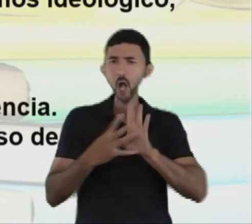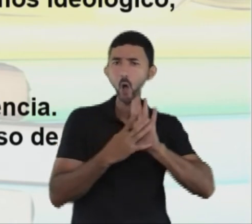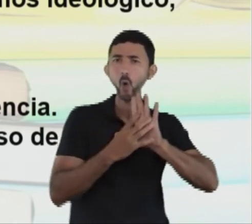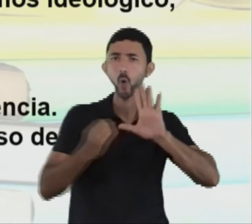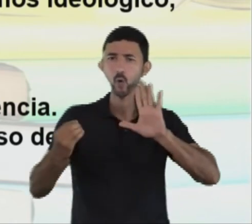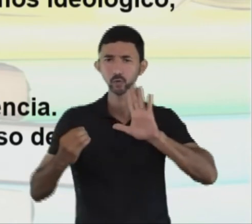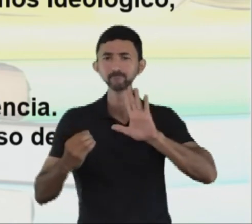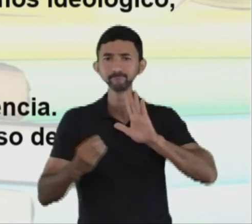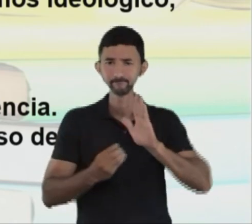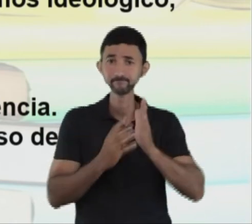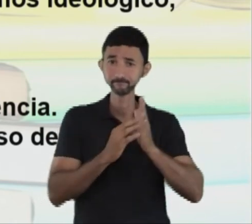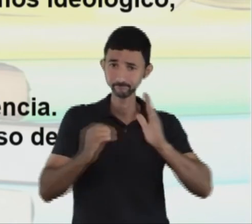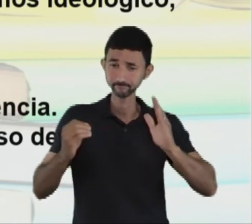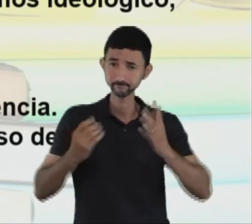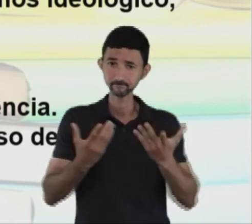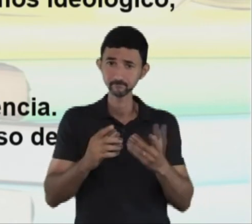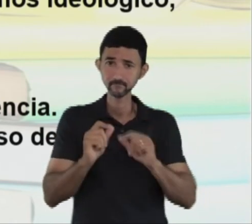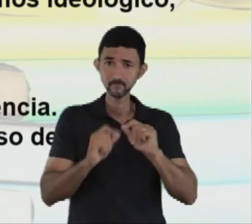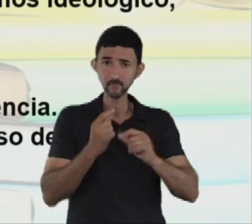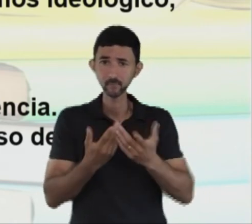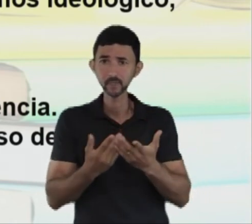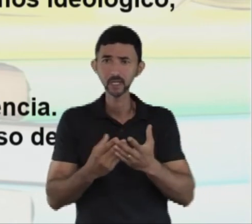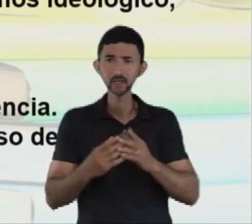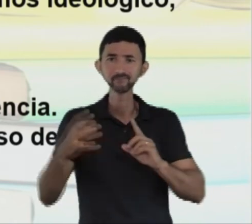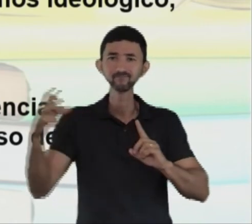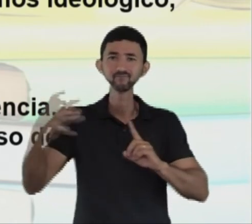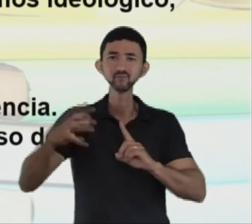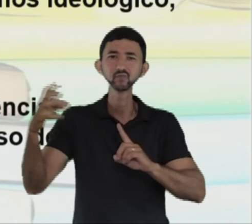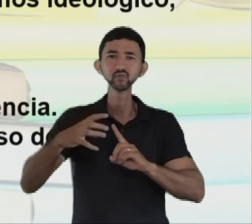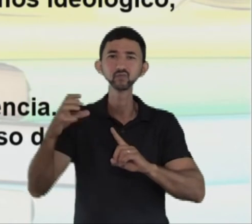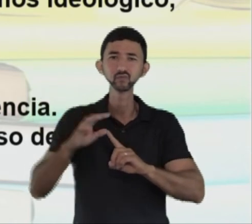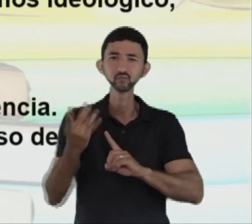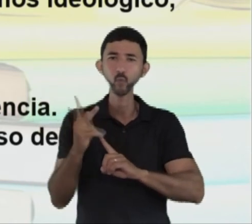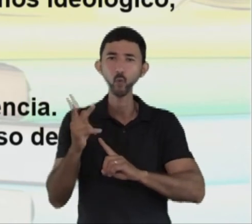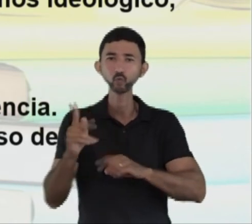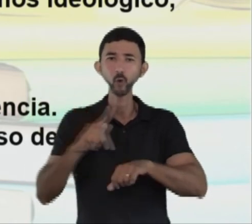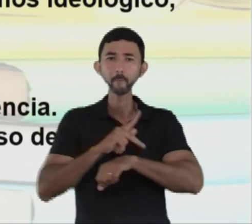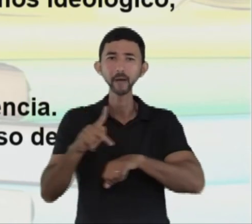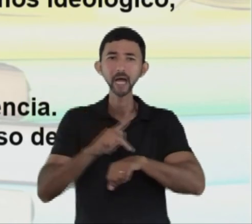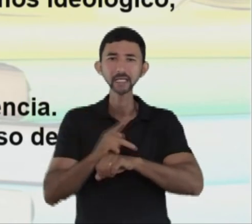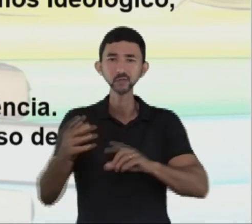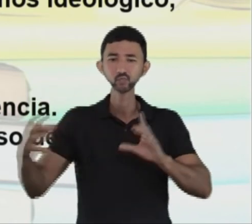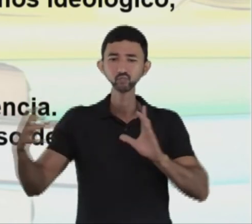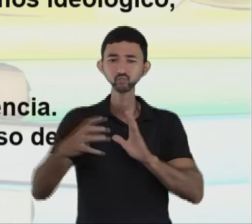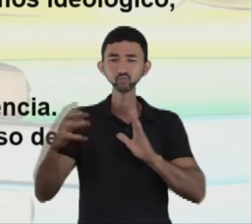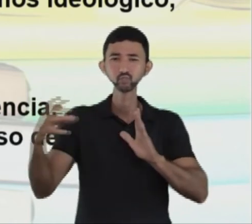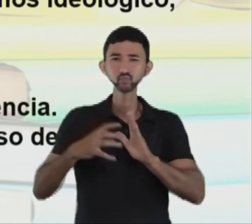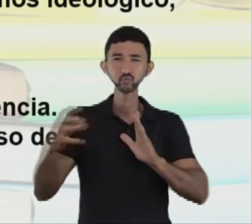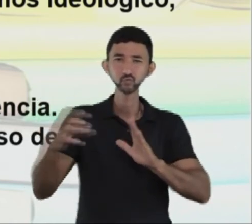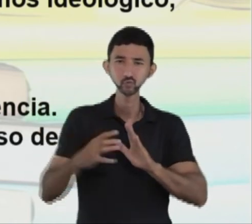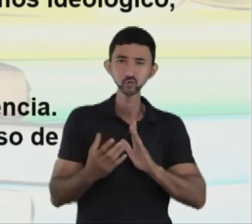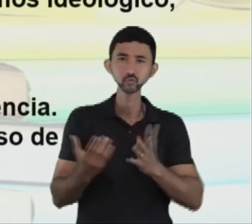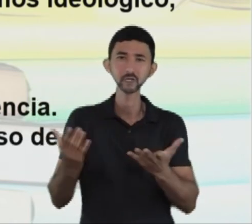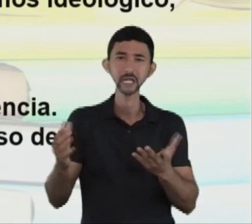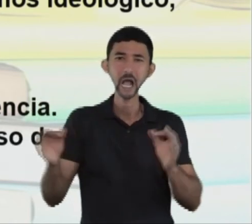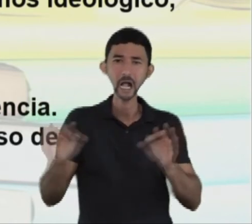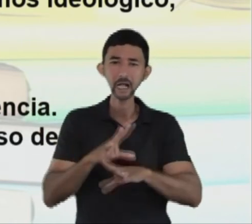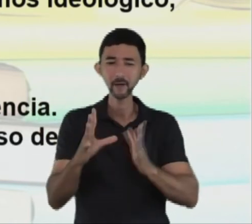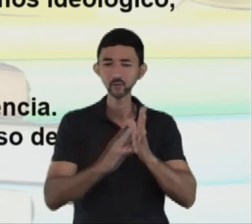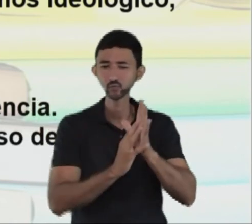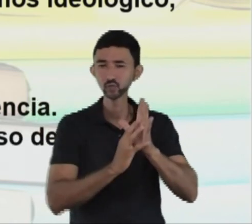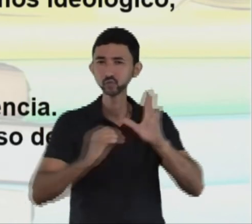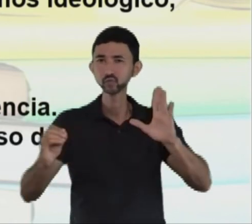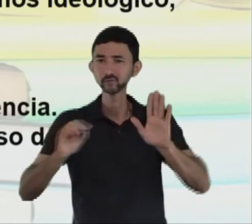colônias, né, eles sofreram a influência dessas duas superpotências para que eles pudessem ser descolonizados e